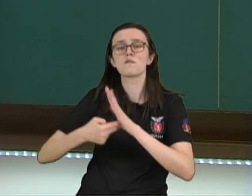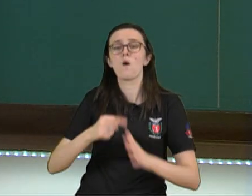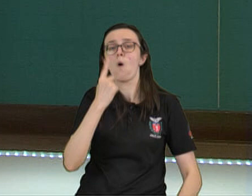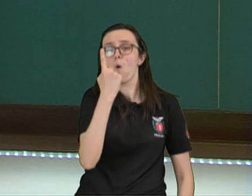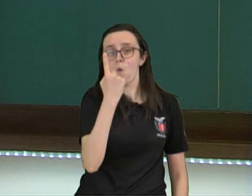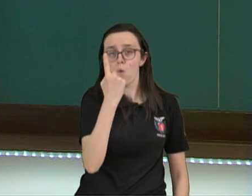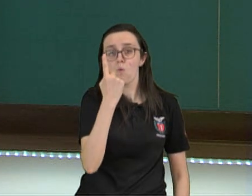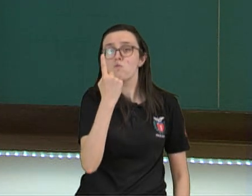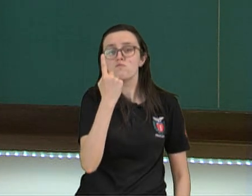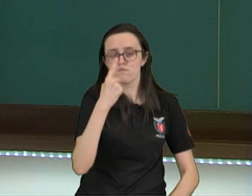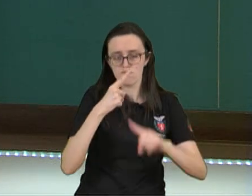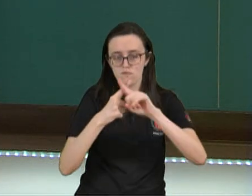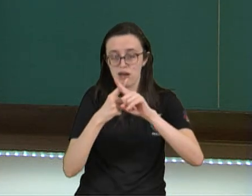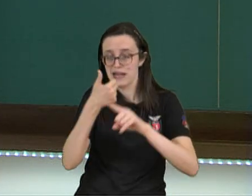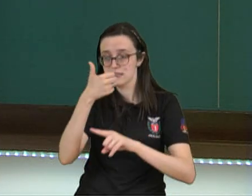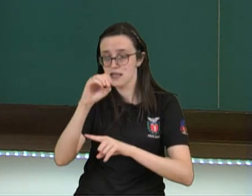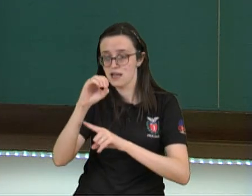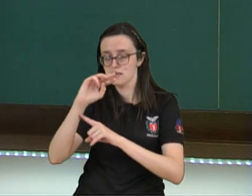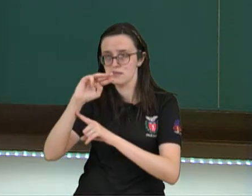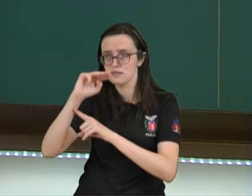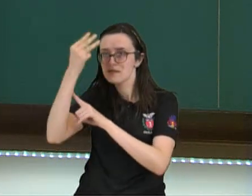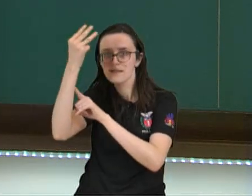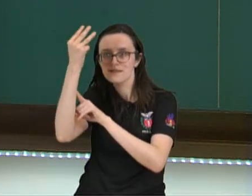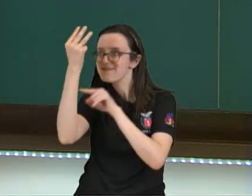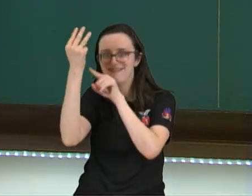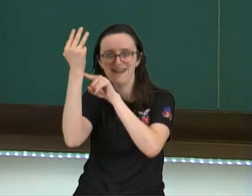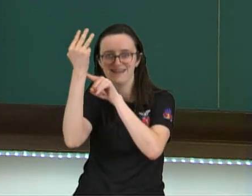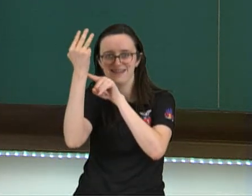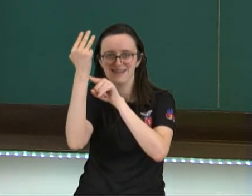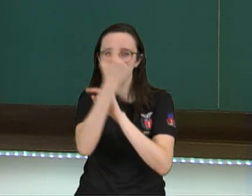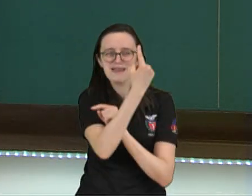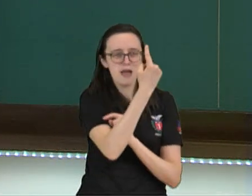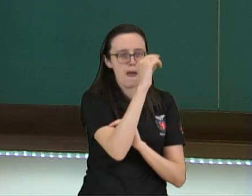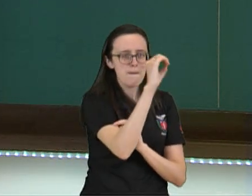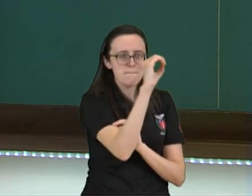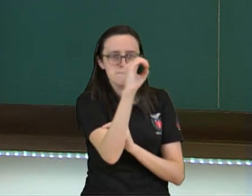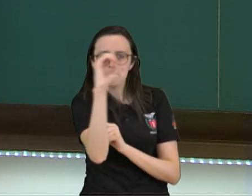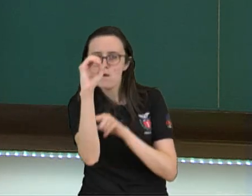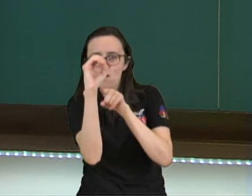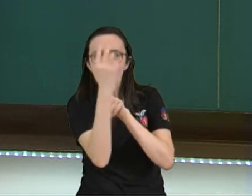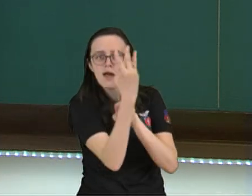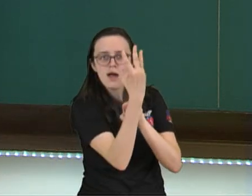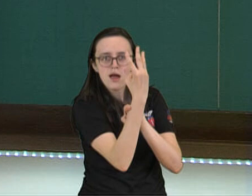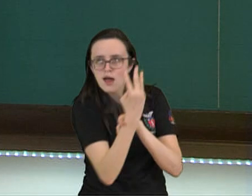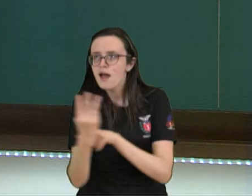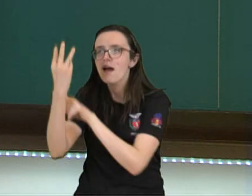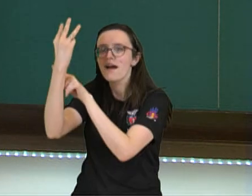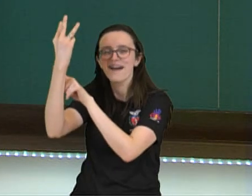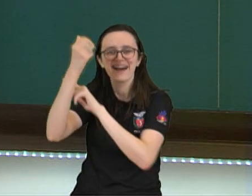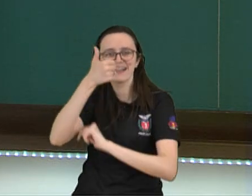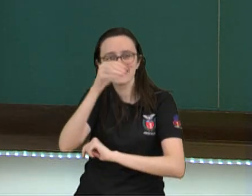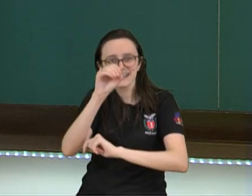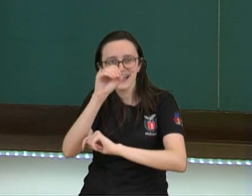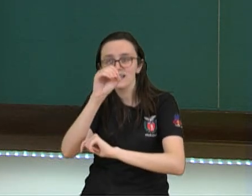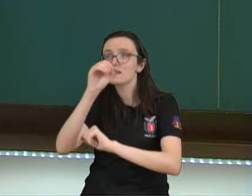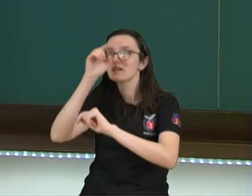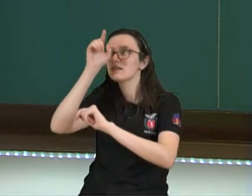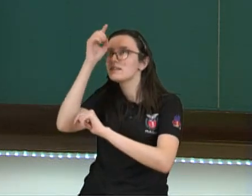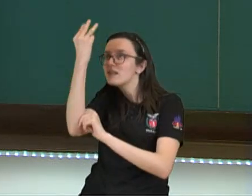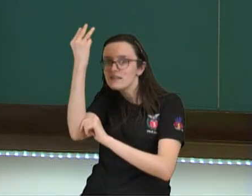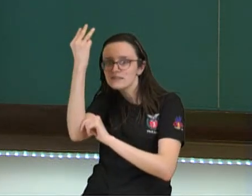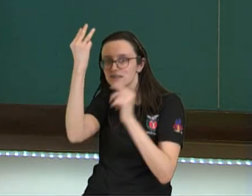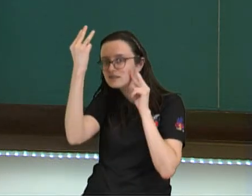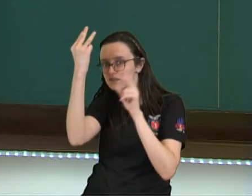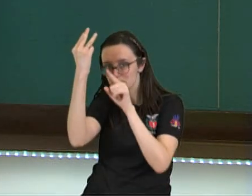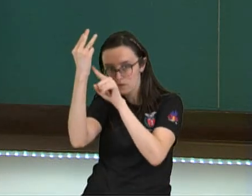à terceira potência, ok? Se eu tinha esse número em quilômetros, para transformar